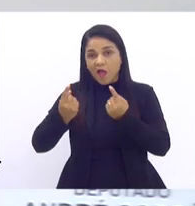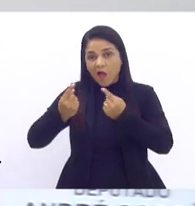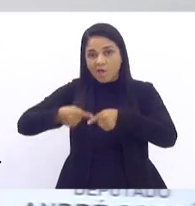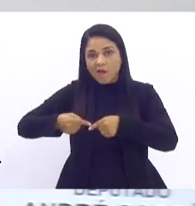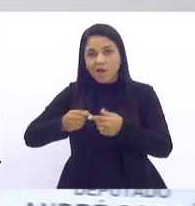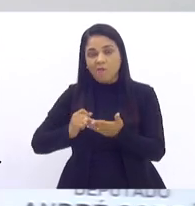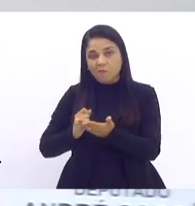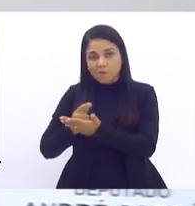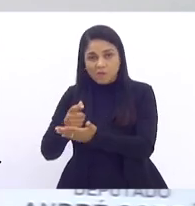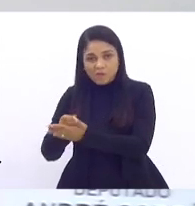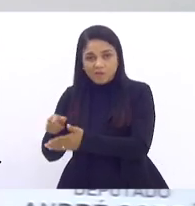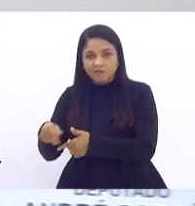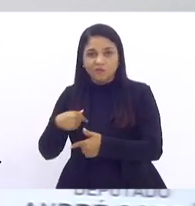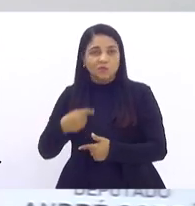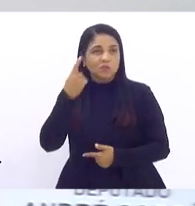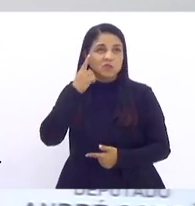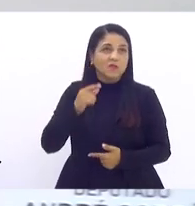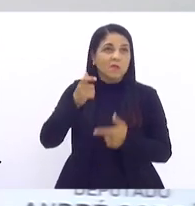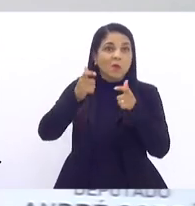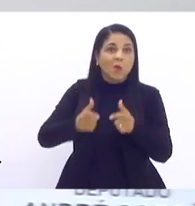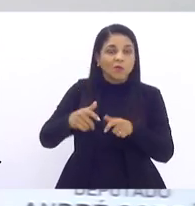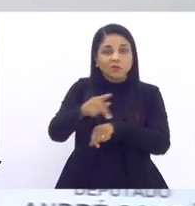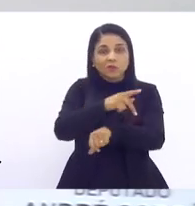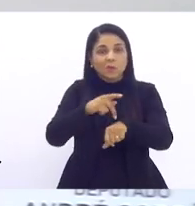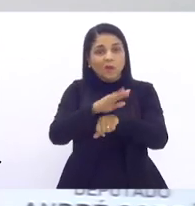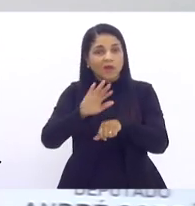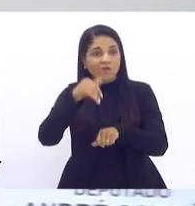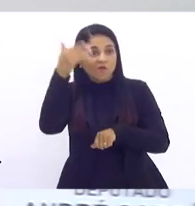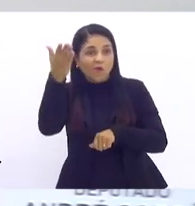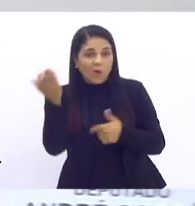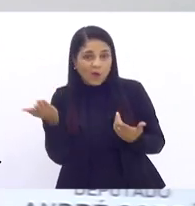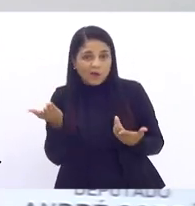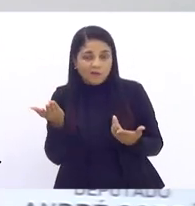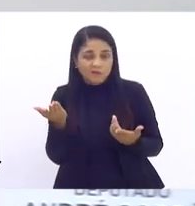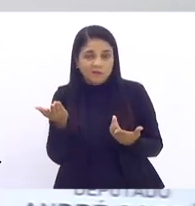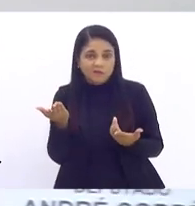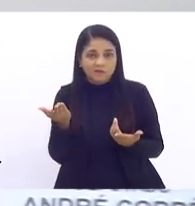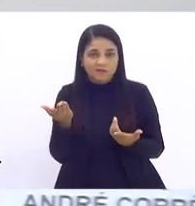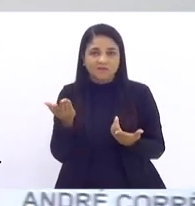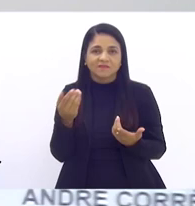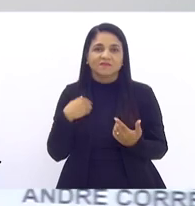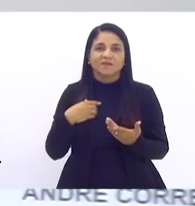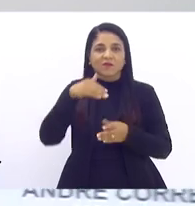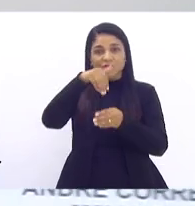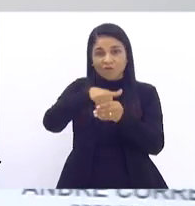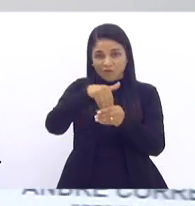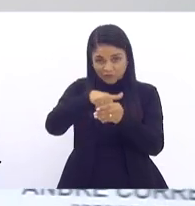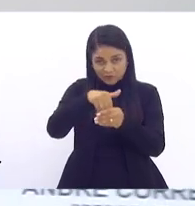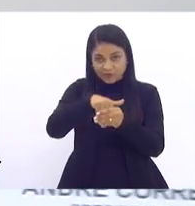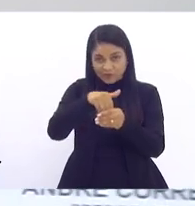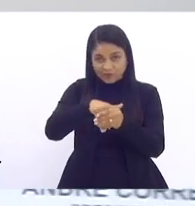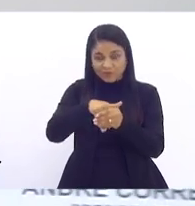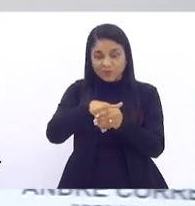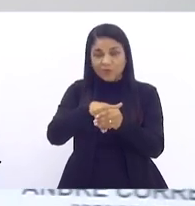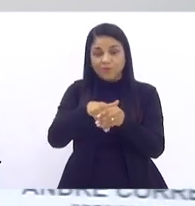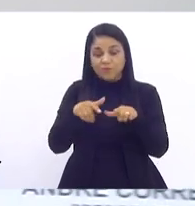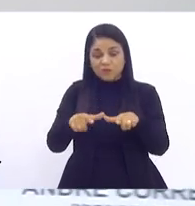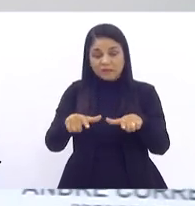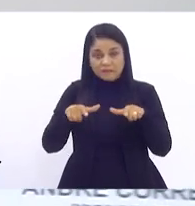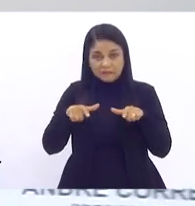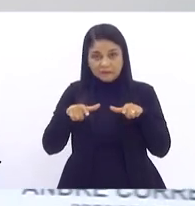muitas vezes fica em Paraíso fiscais aí parece do mundo e agora nós voltamos inclusive né uma certificação